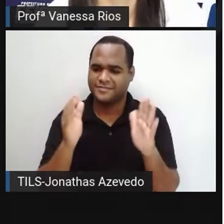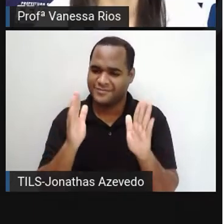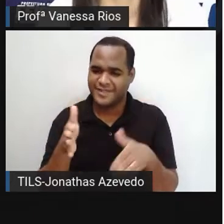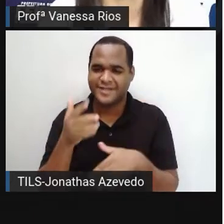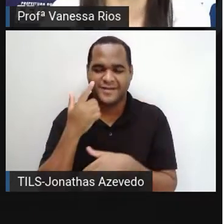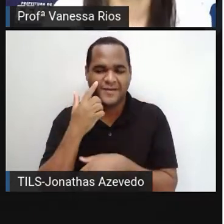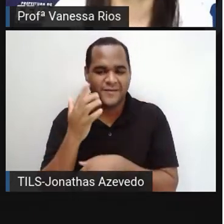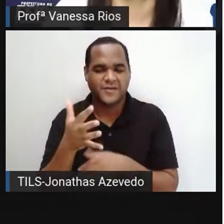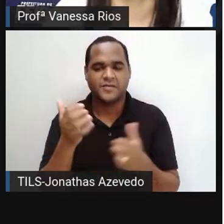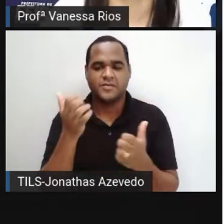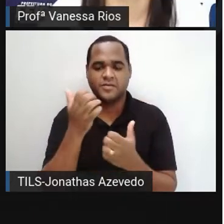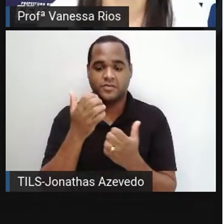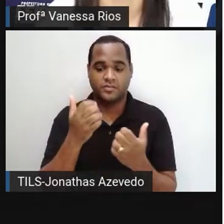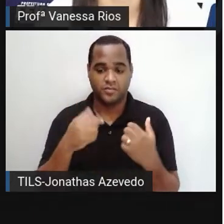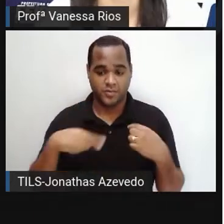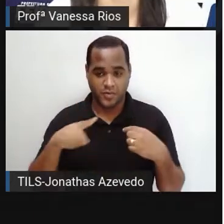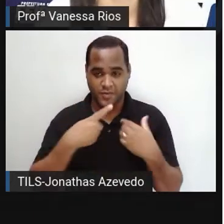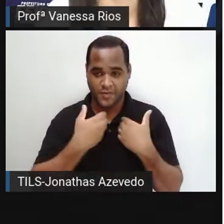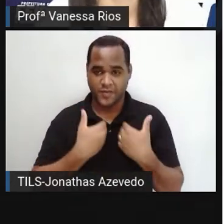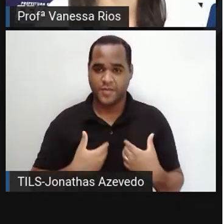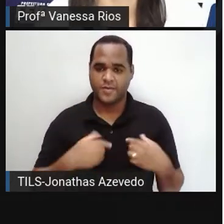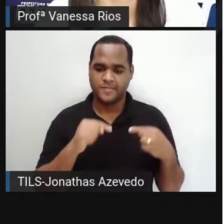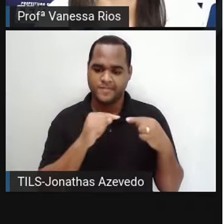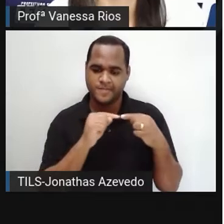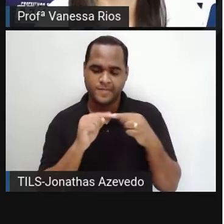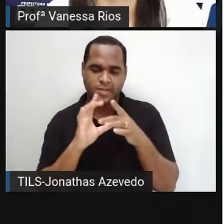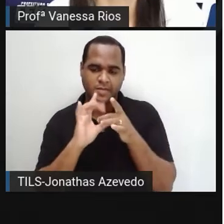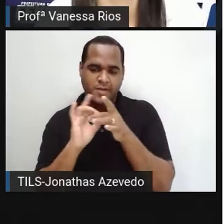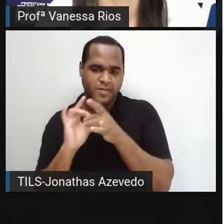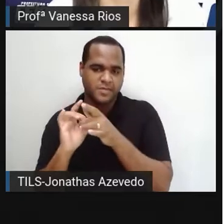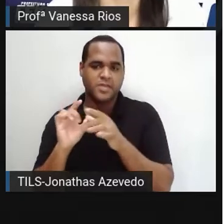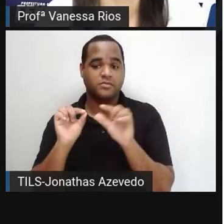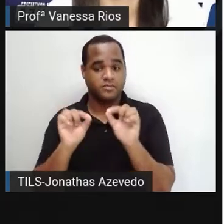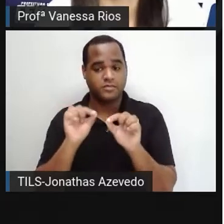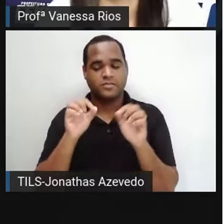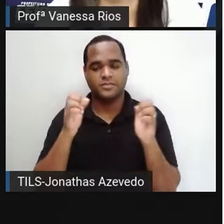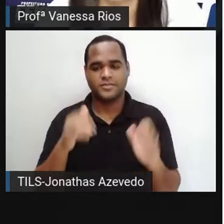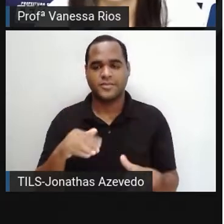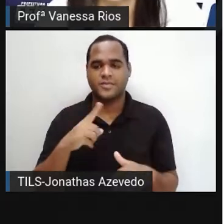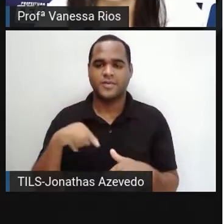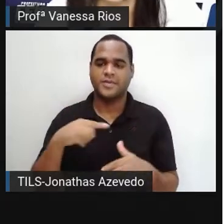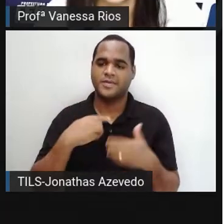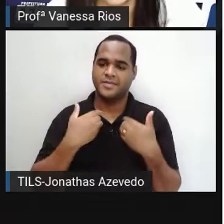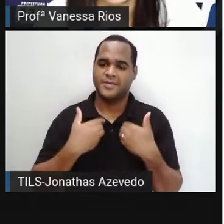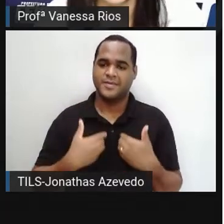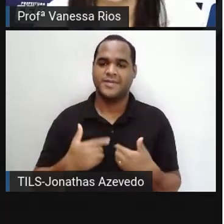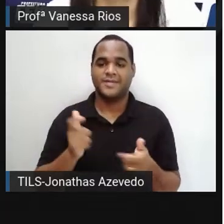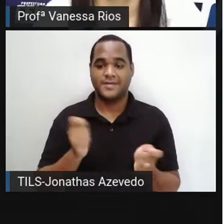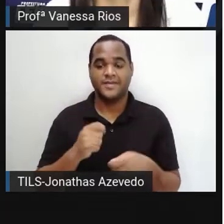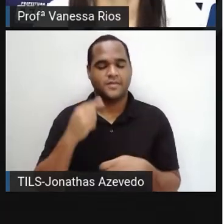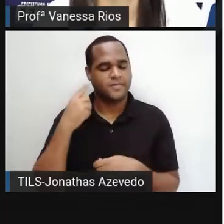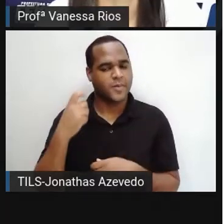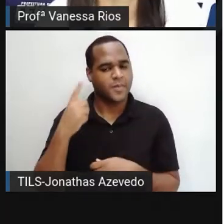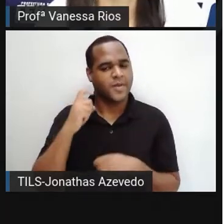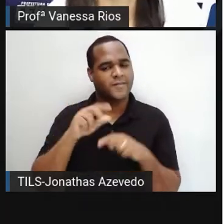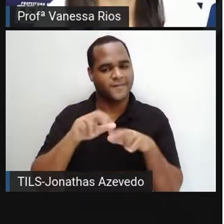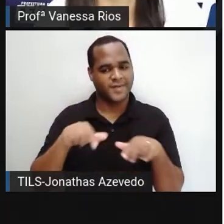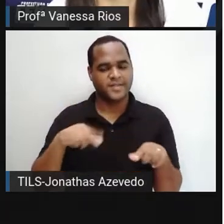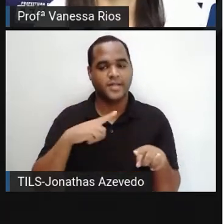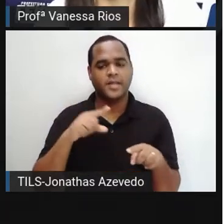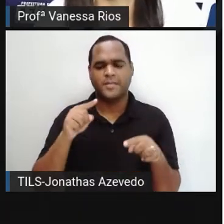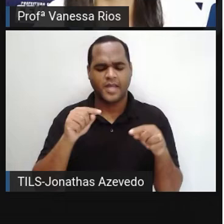que o nosso corpo ele se encaixa como um instrumento musical, porque ele produz aí diversos sons. Um